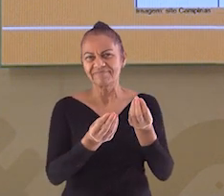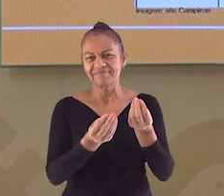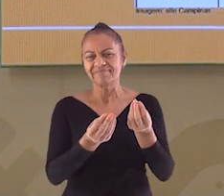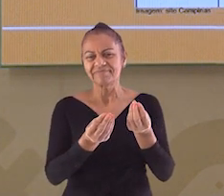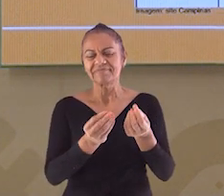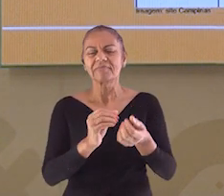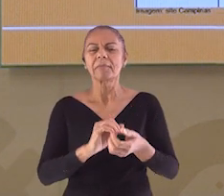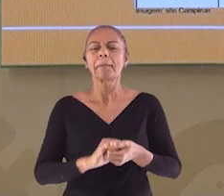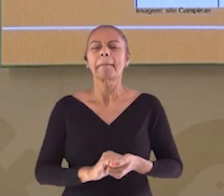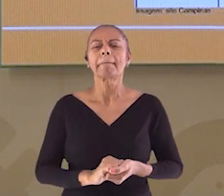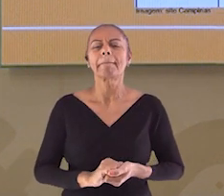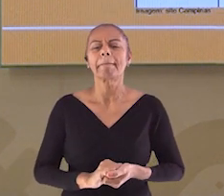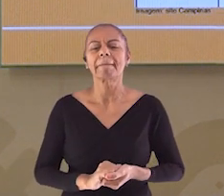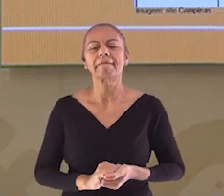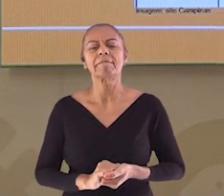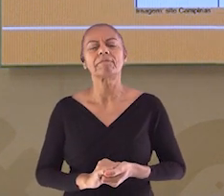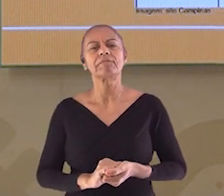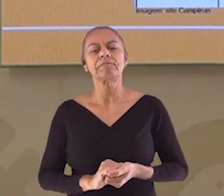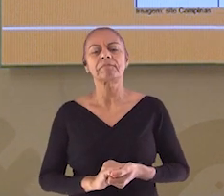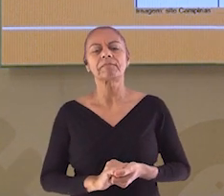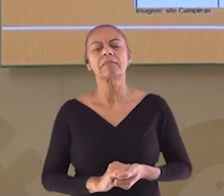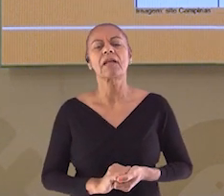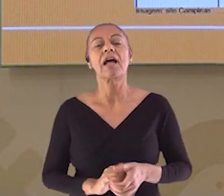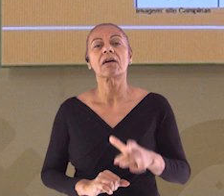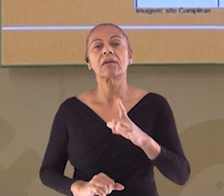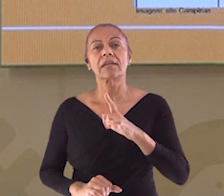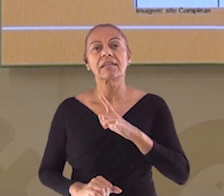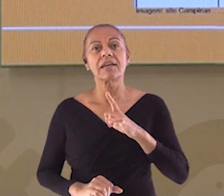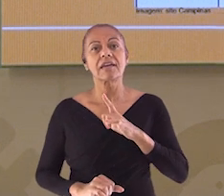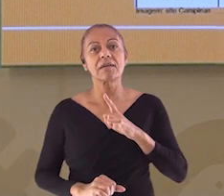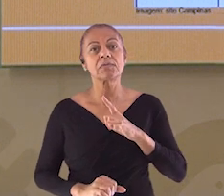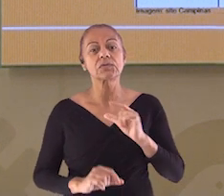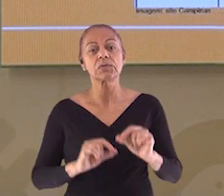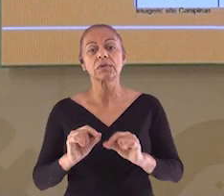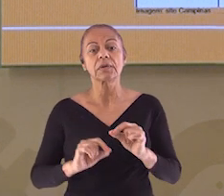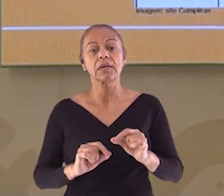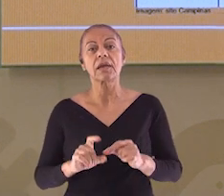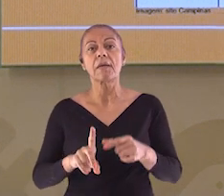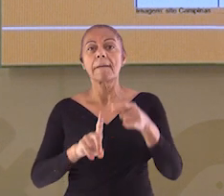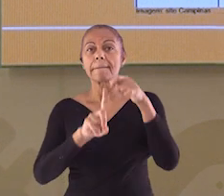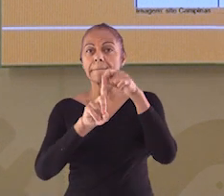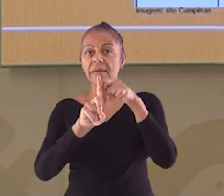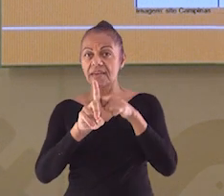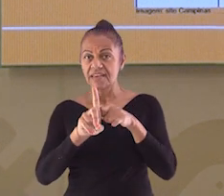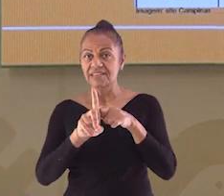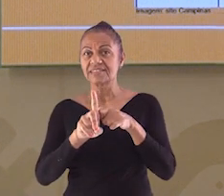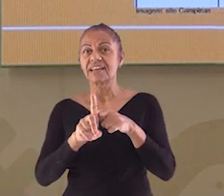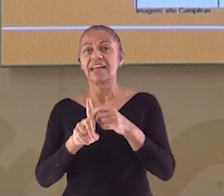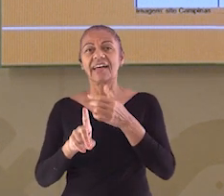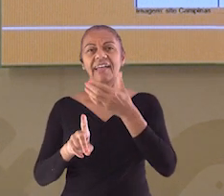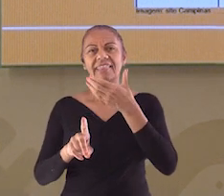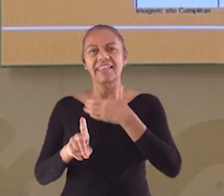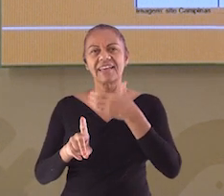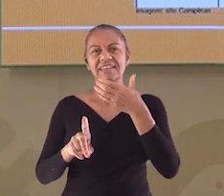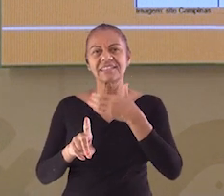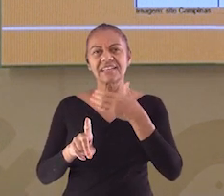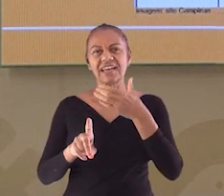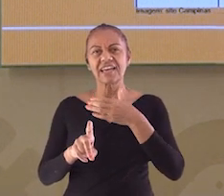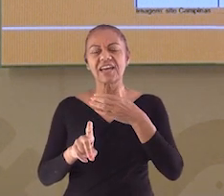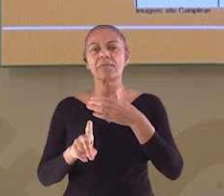semana, como aprendemos agora há pouco, e aqui temos um mês, nesse caso é o mês de